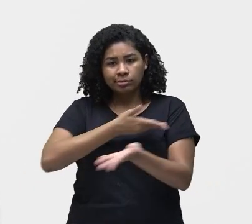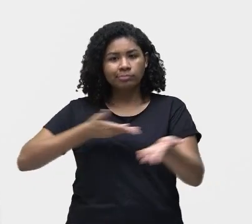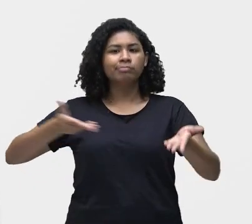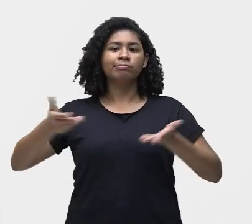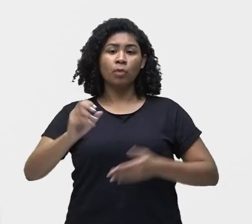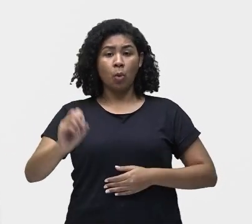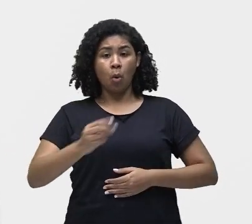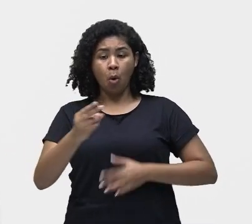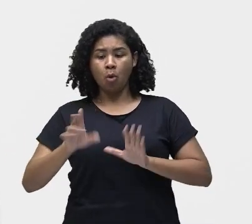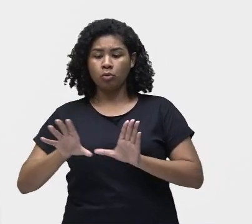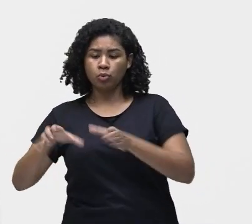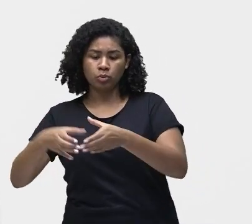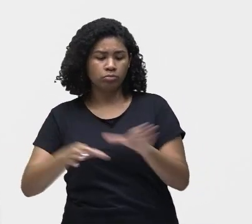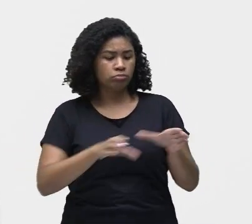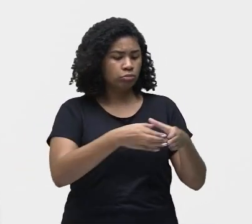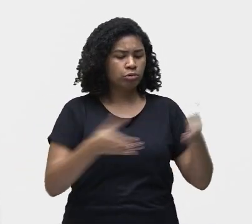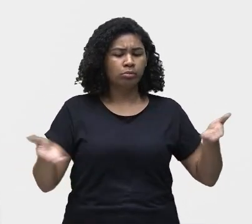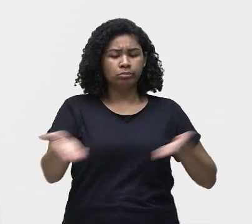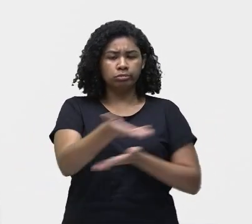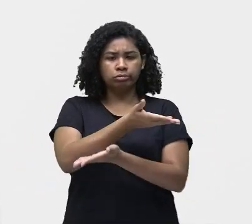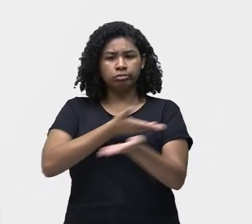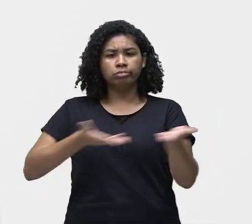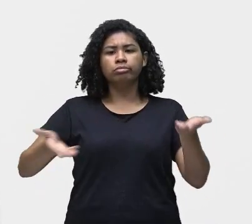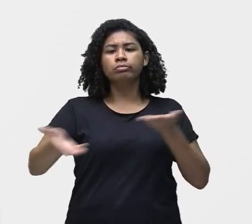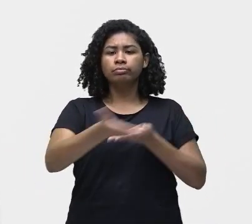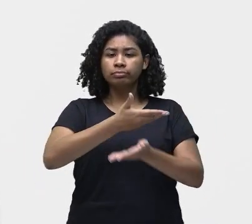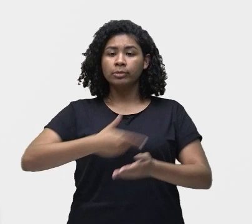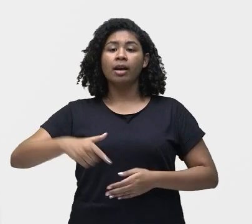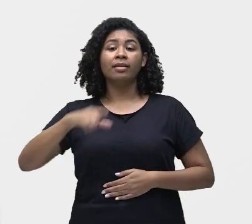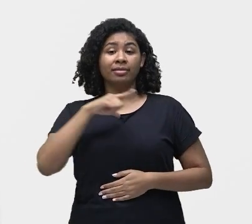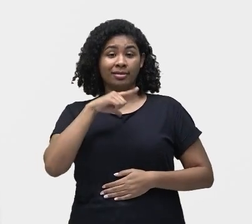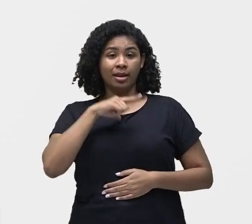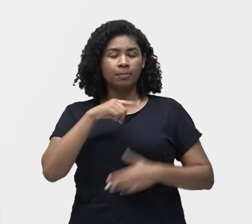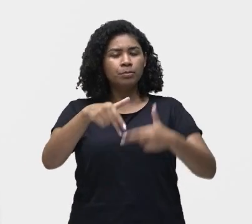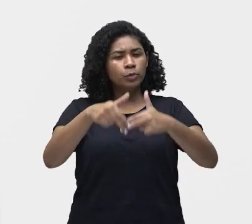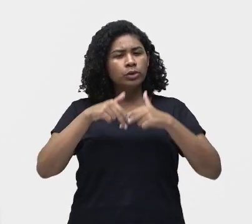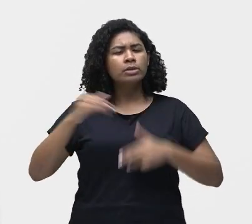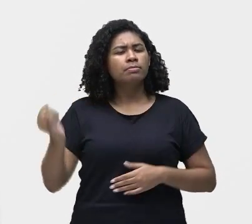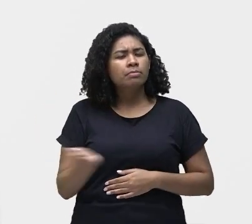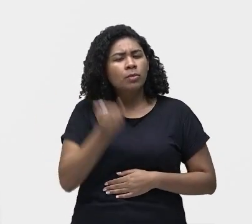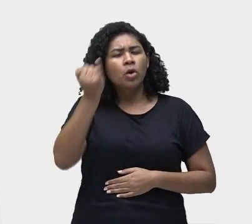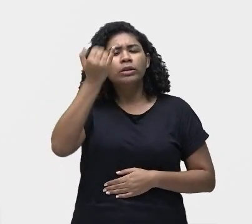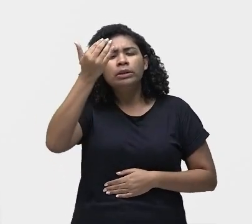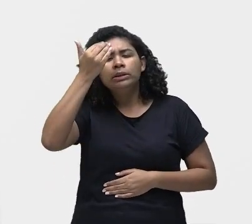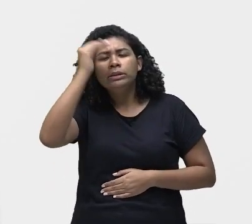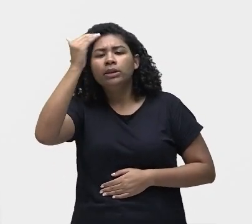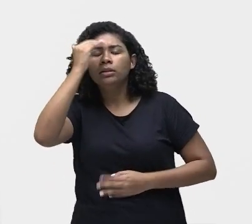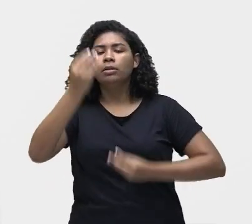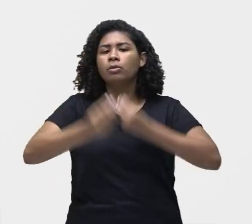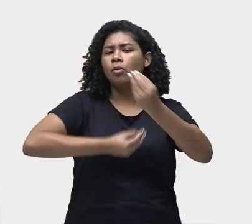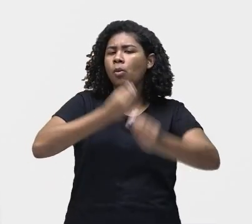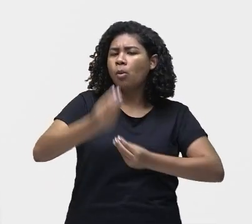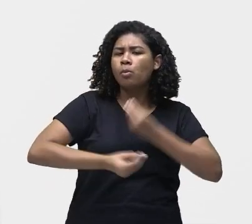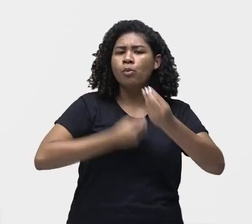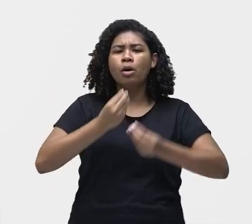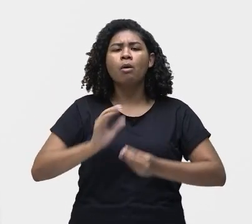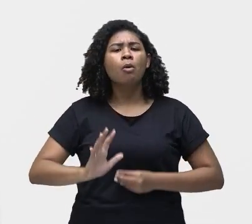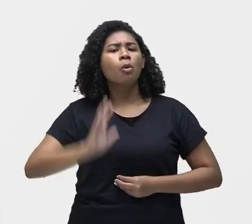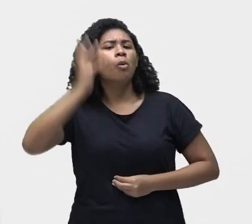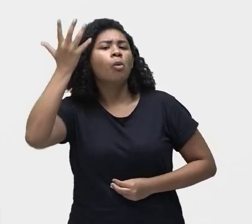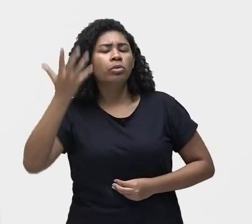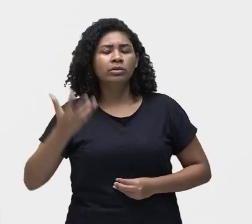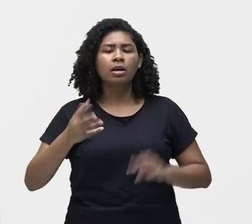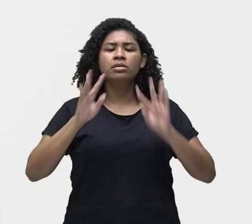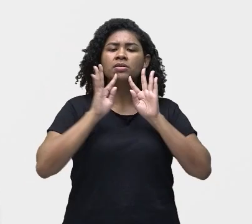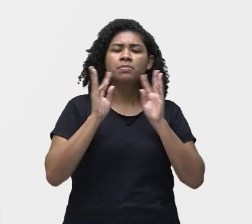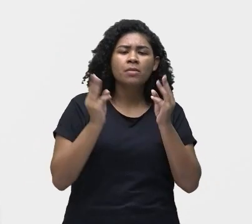ou populações. É importante entender aí essa transferência de massa e energia,